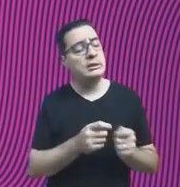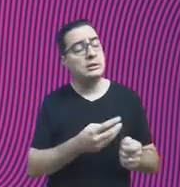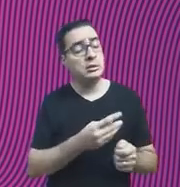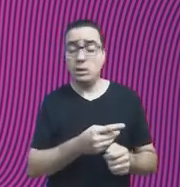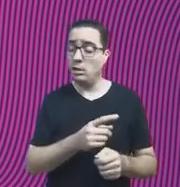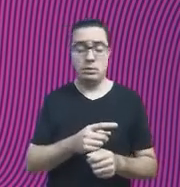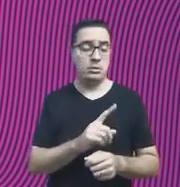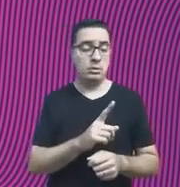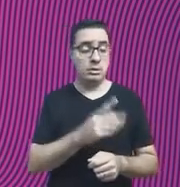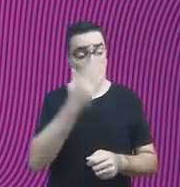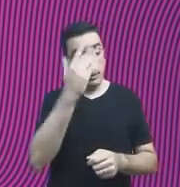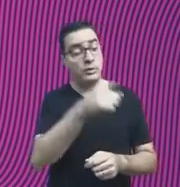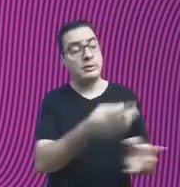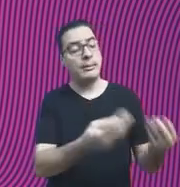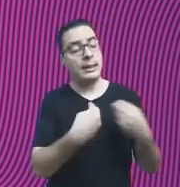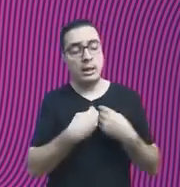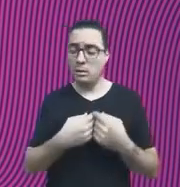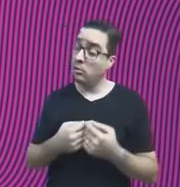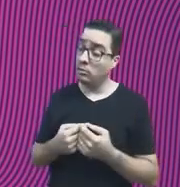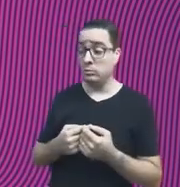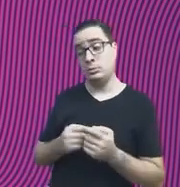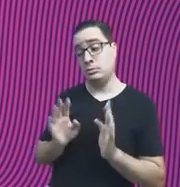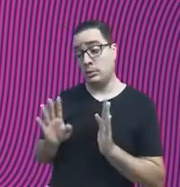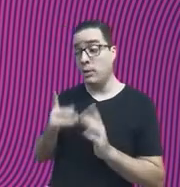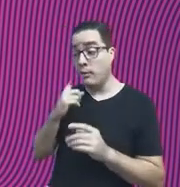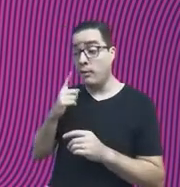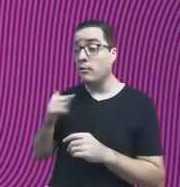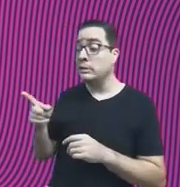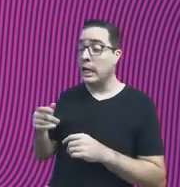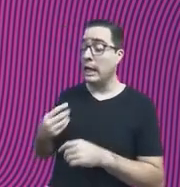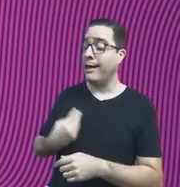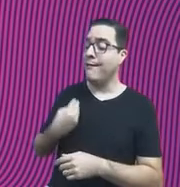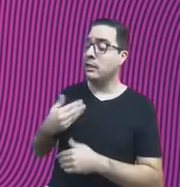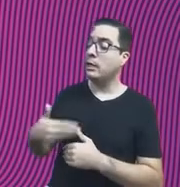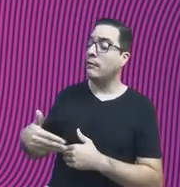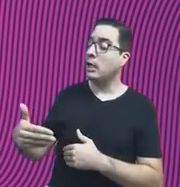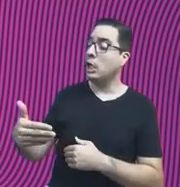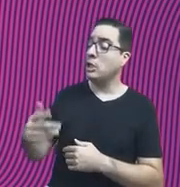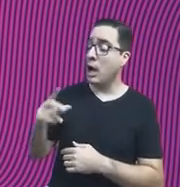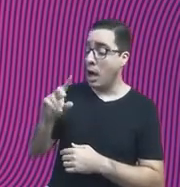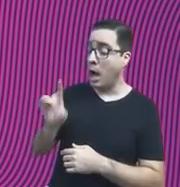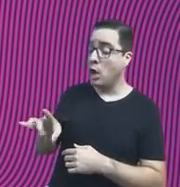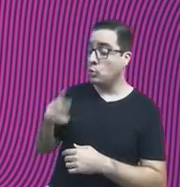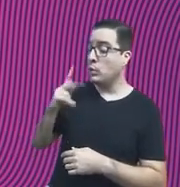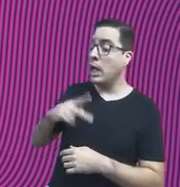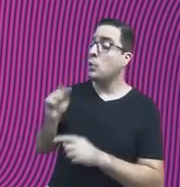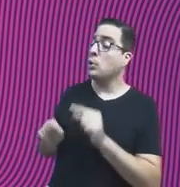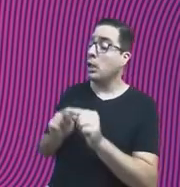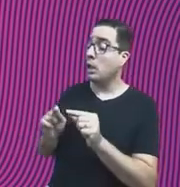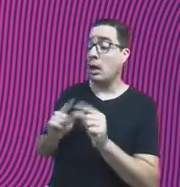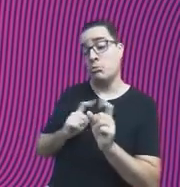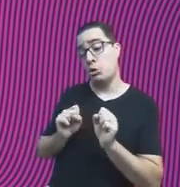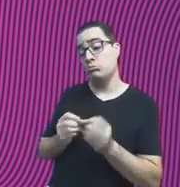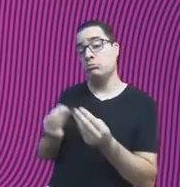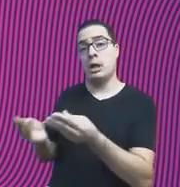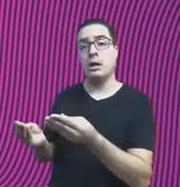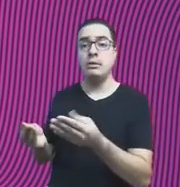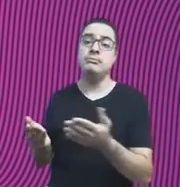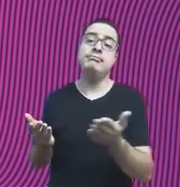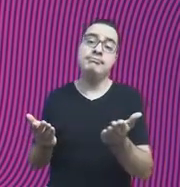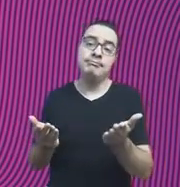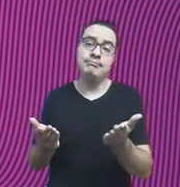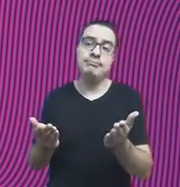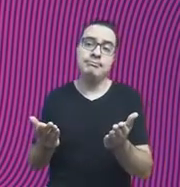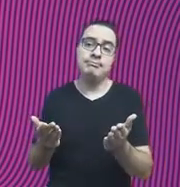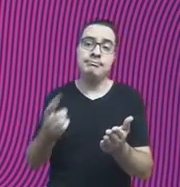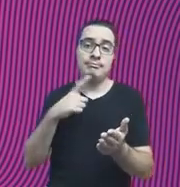o que eu vou te ofertar depende do que você tem como planejamento de autocuidado. Entendeu isso? Isso vai feito no sistema público,